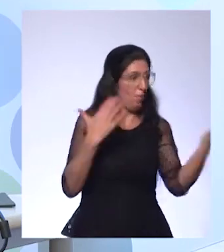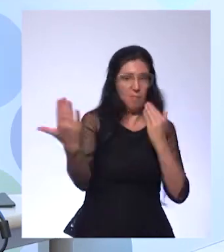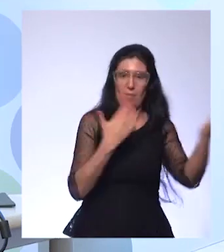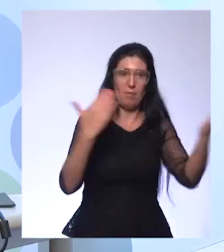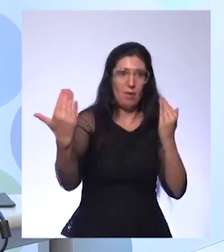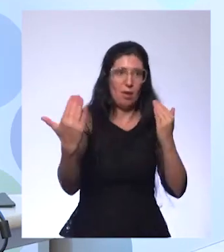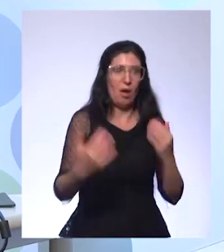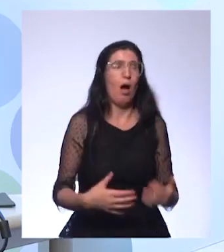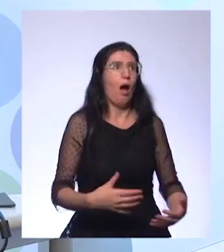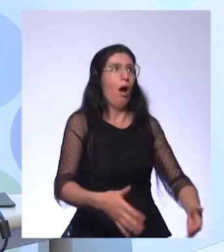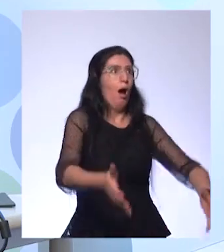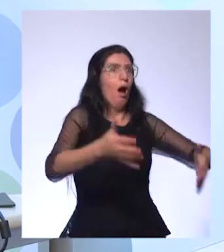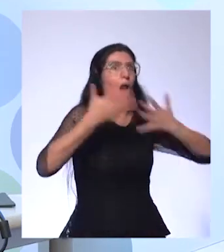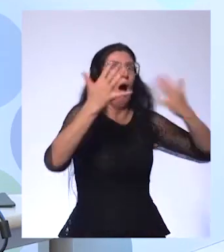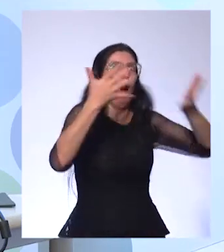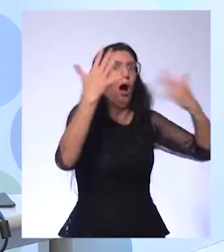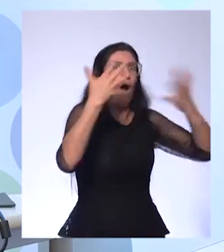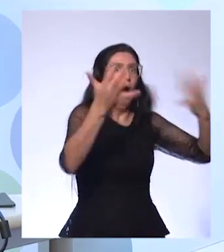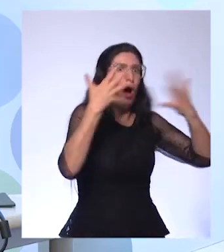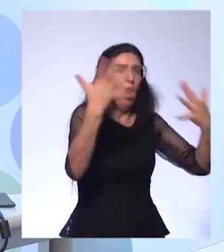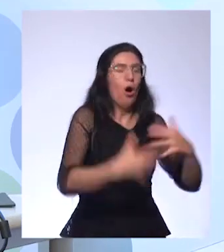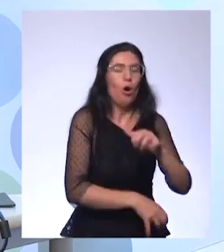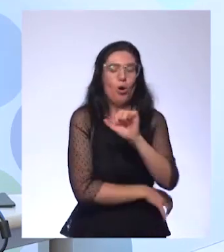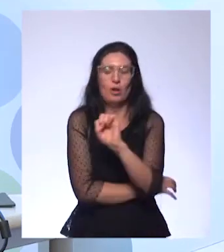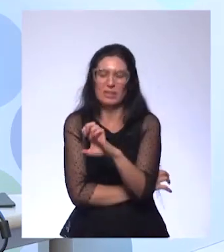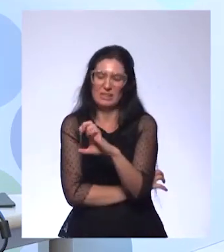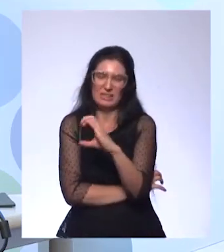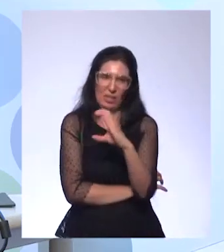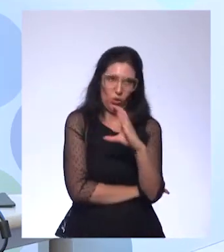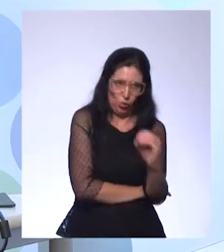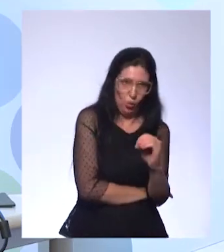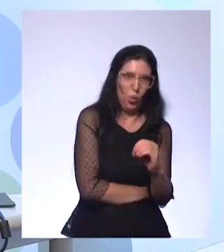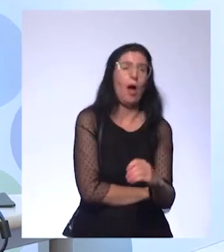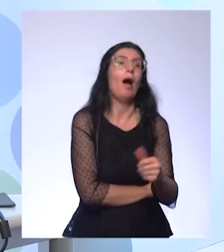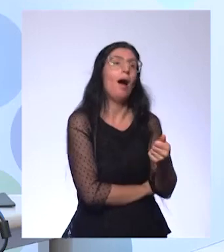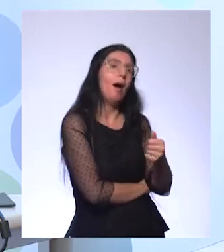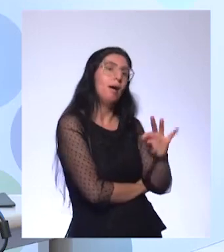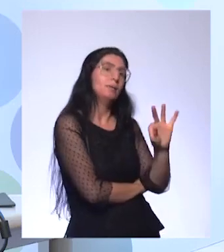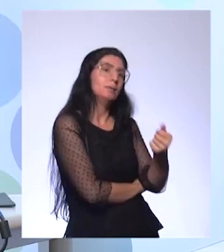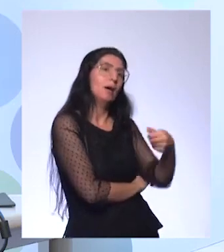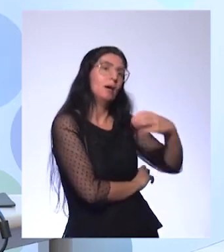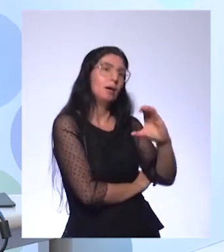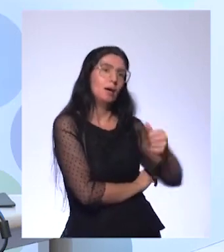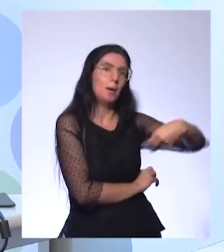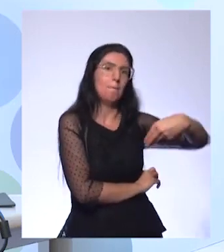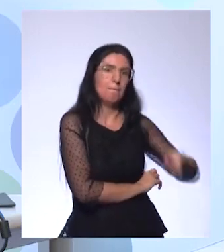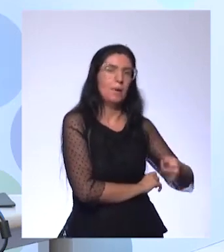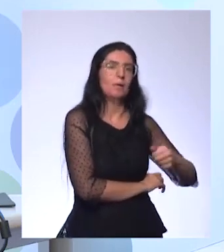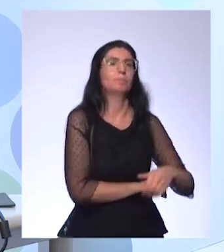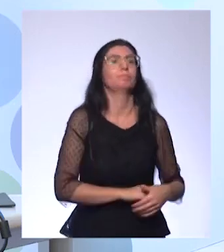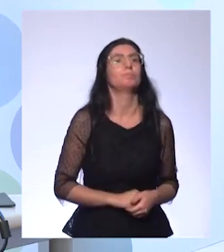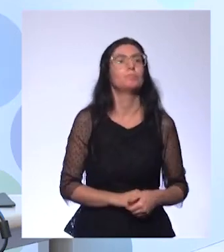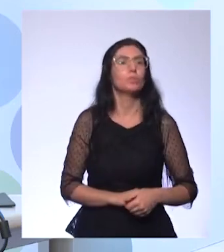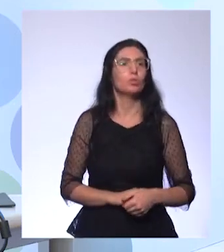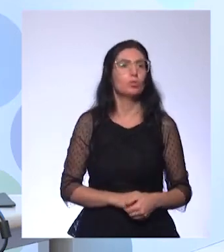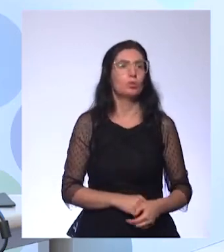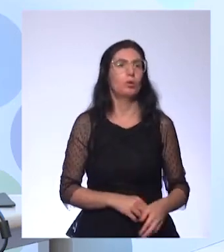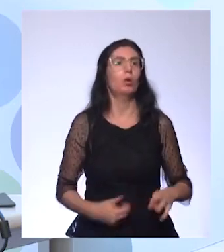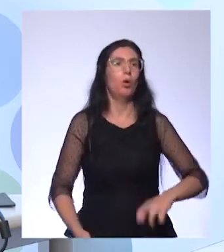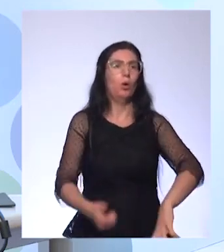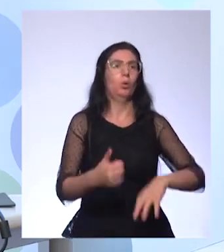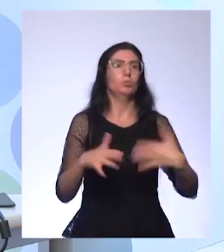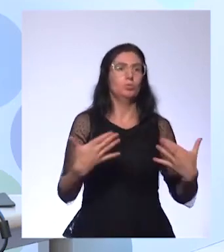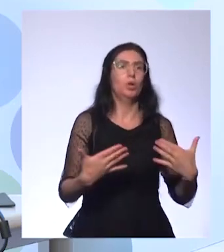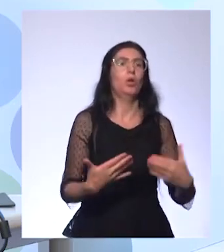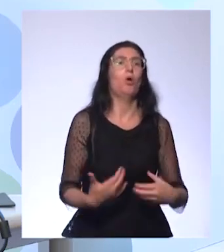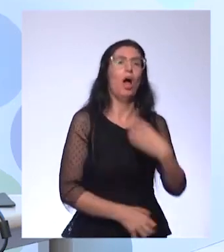deserto do Saara, mas o mais seco é o deserto de Atacama, aqui na região aqui da Cordilheira dos Andes, aqui na região do Chile,